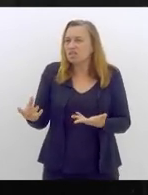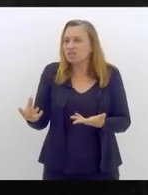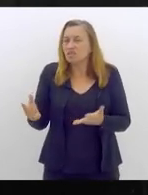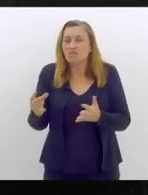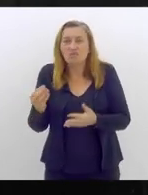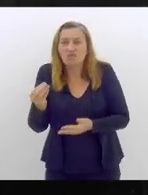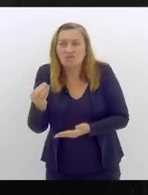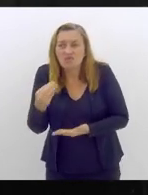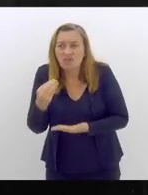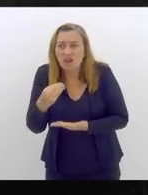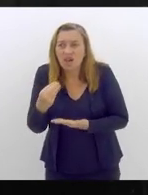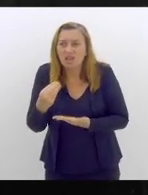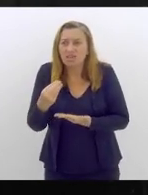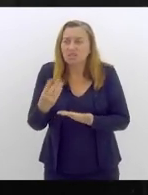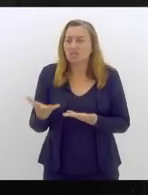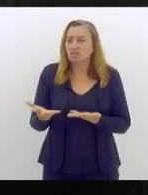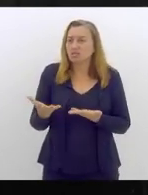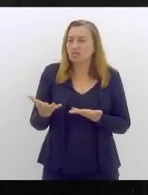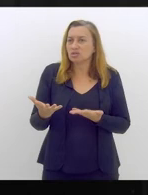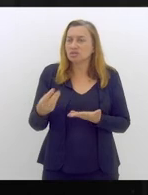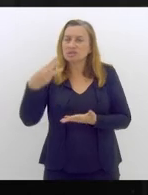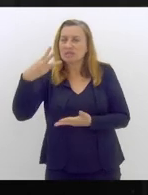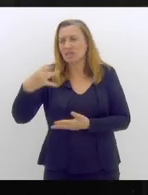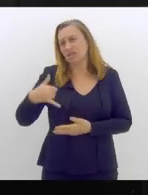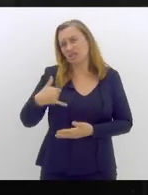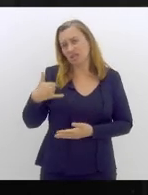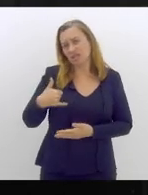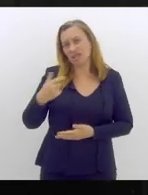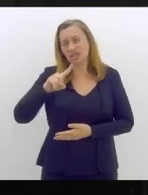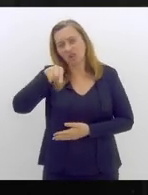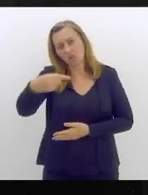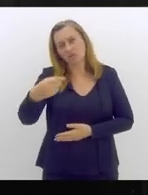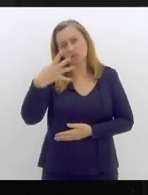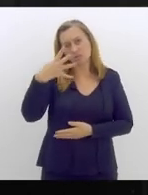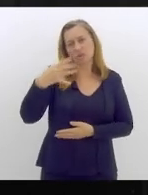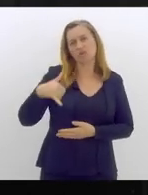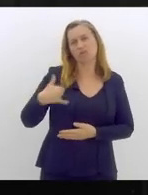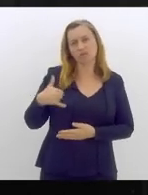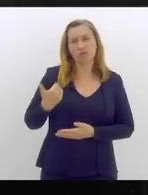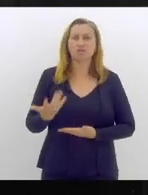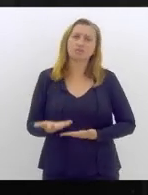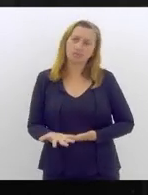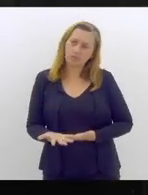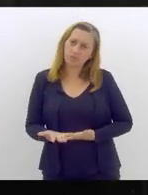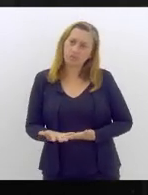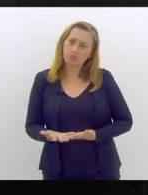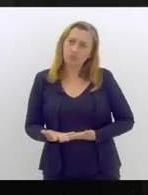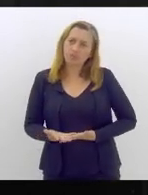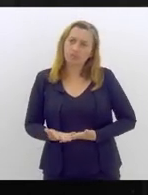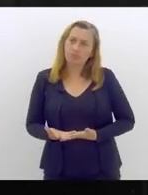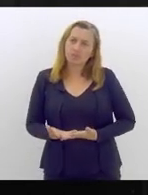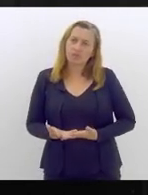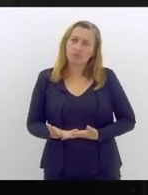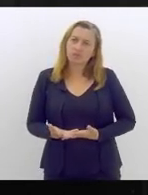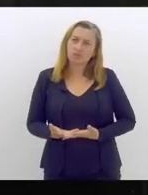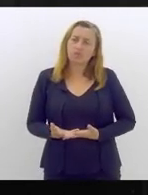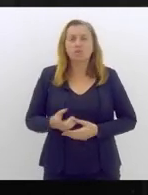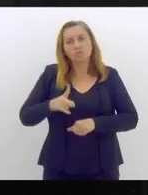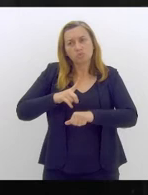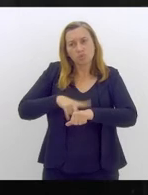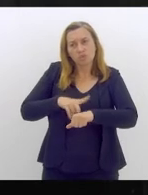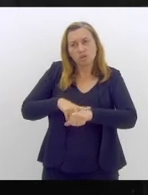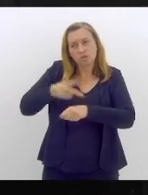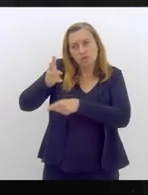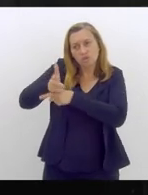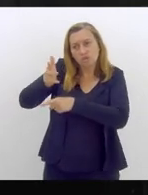frágil vulnerável de três anos e outra de quatro e uma em um dado momento